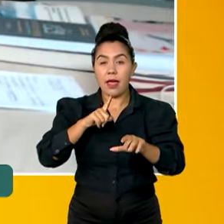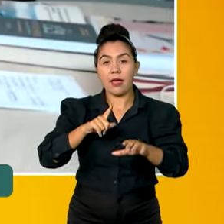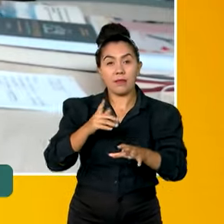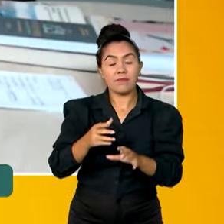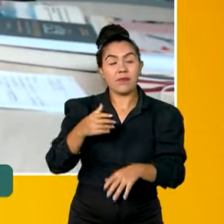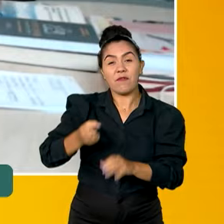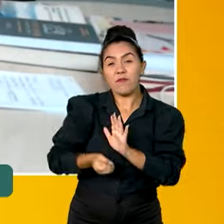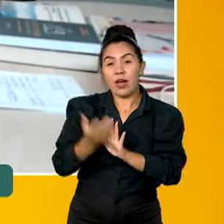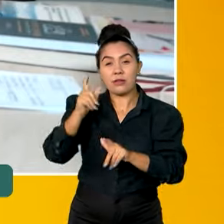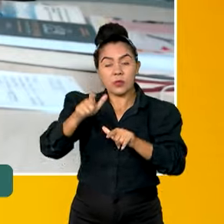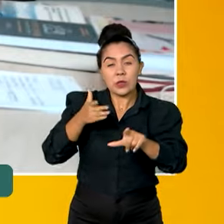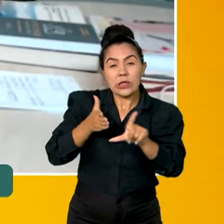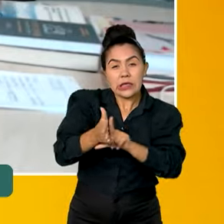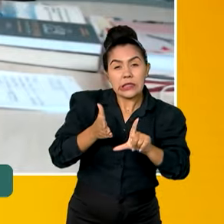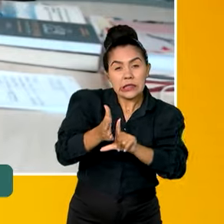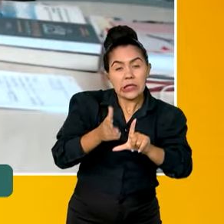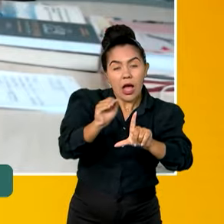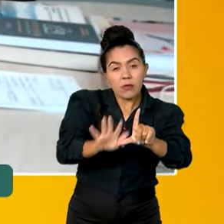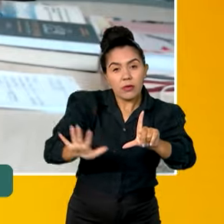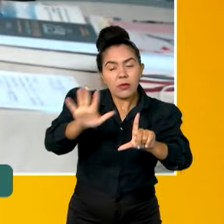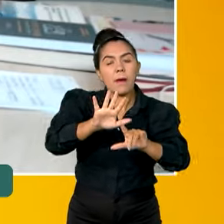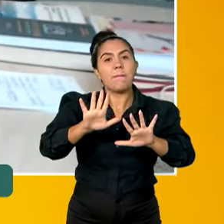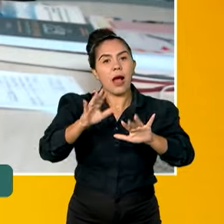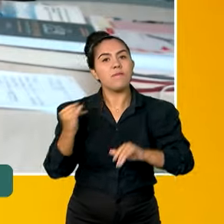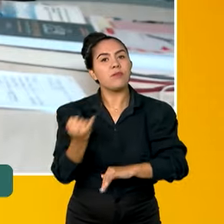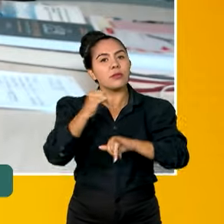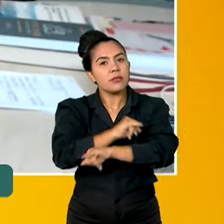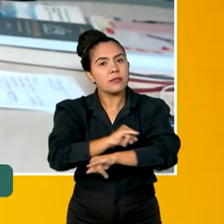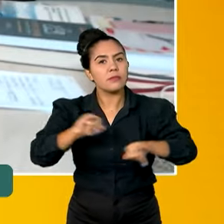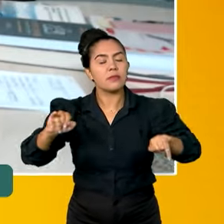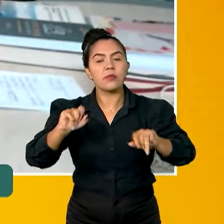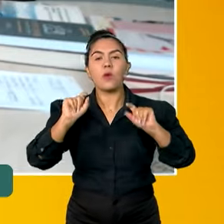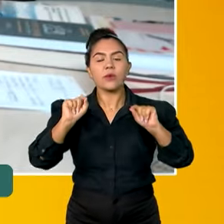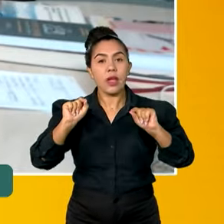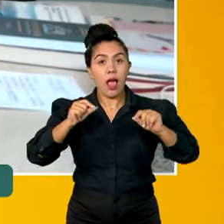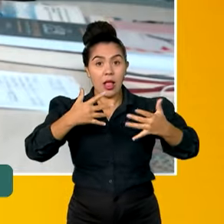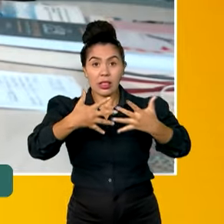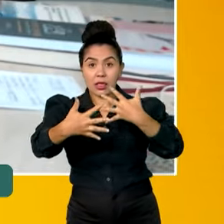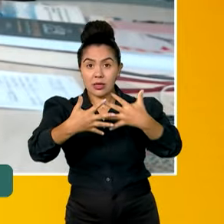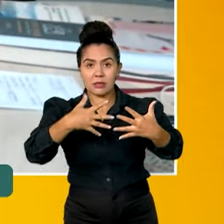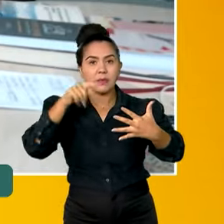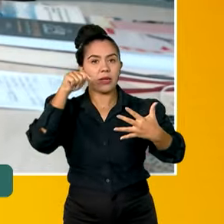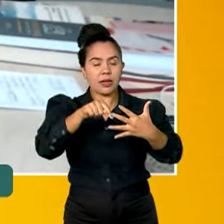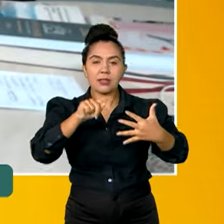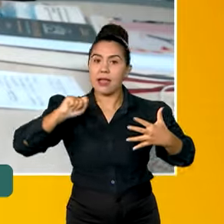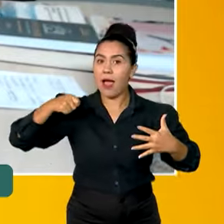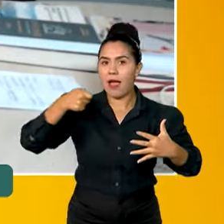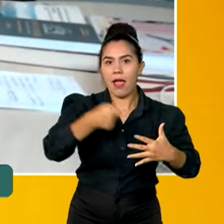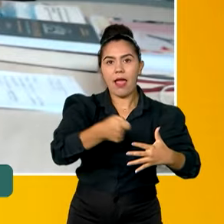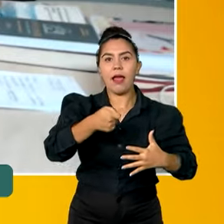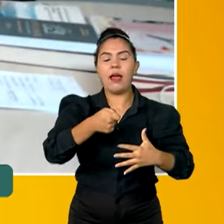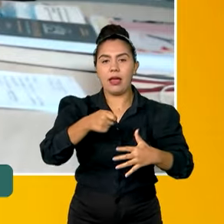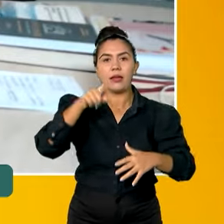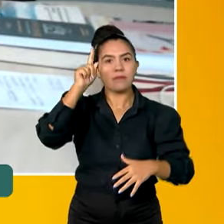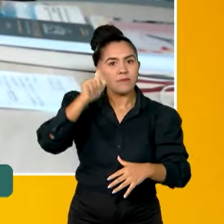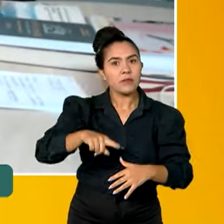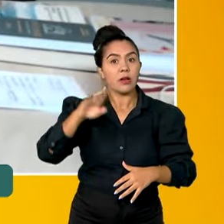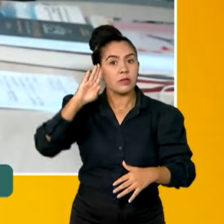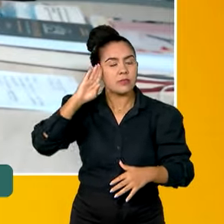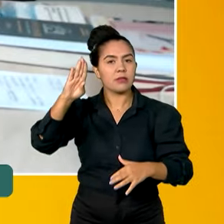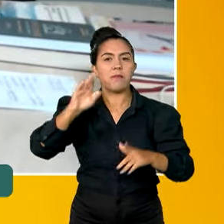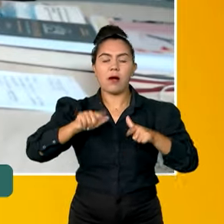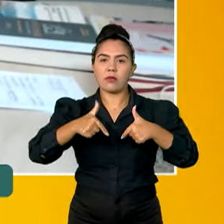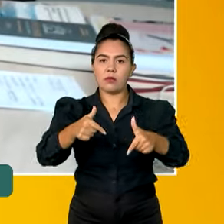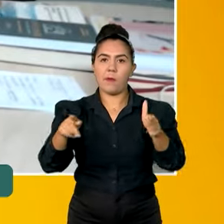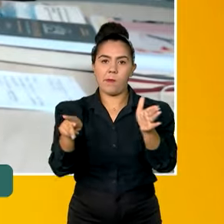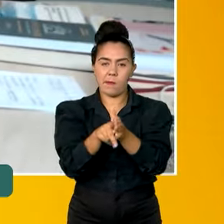por ano. Eu acho que é importante a gente lembrar que a transparência pública é um dos pilares das democracias e que o Portal da